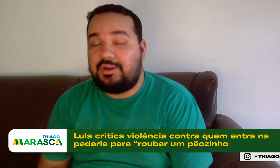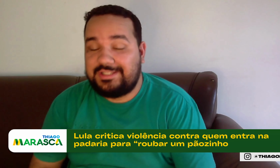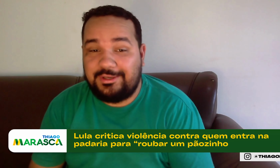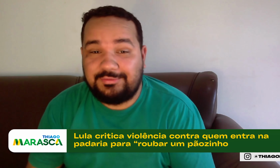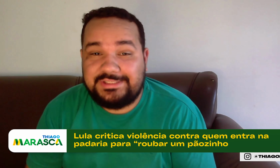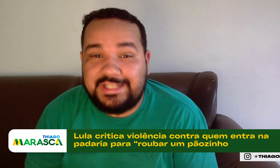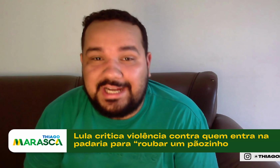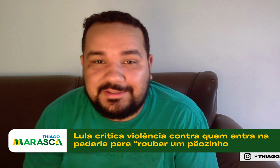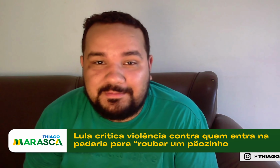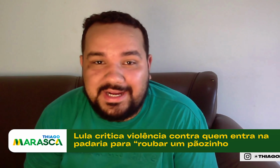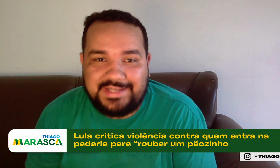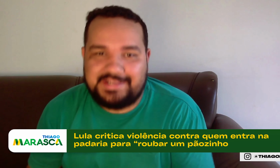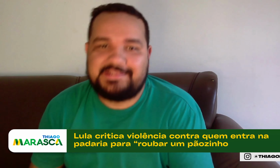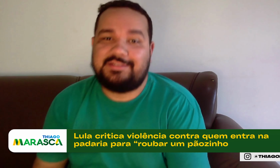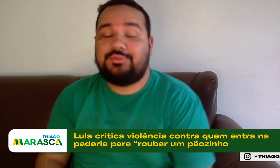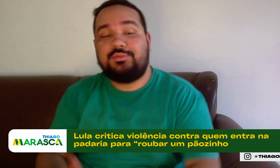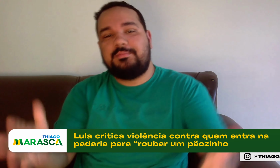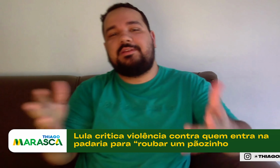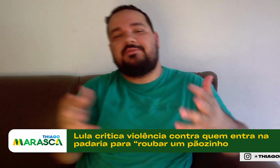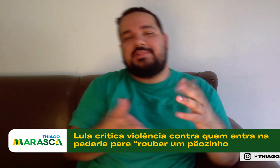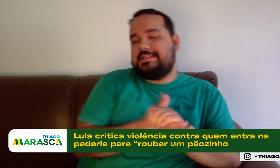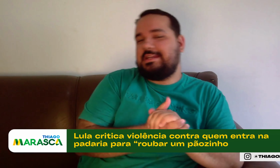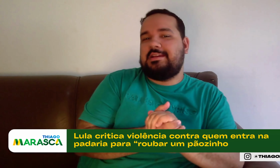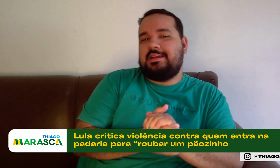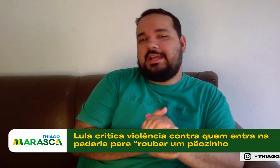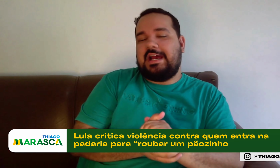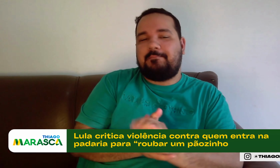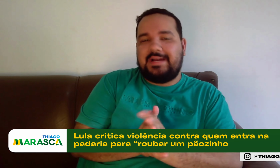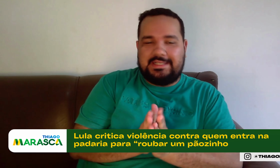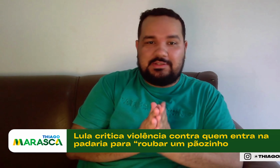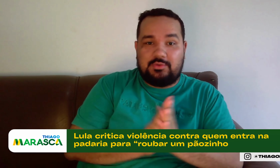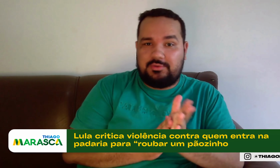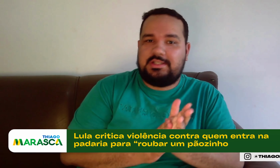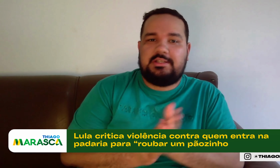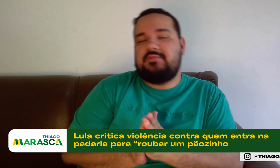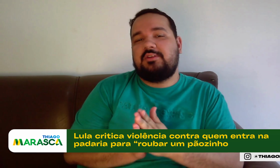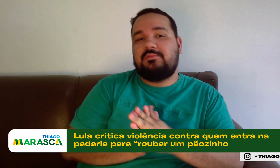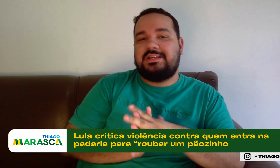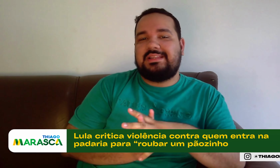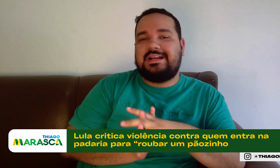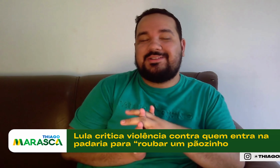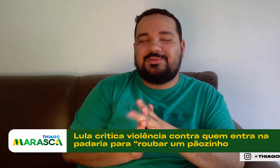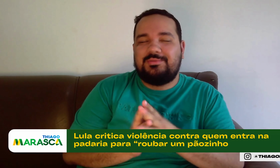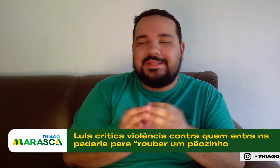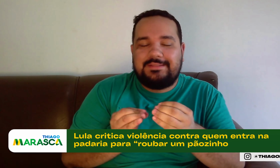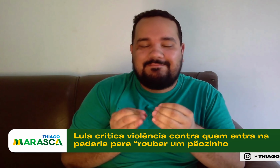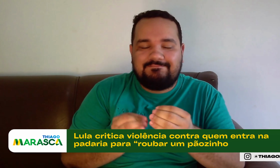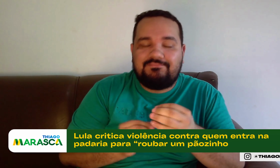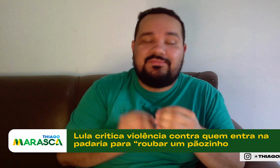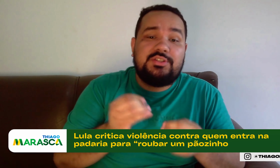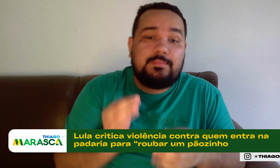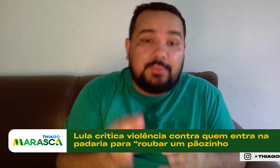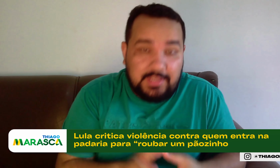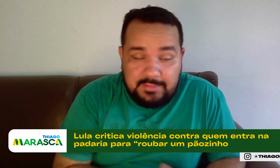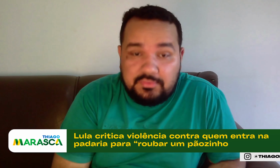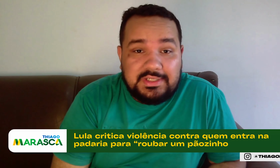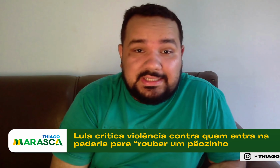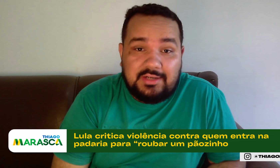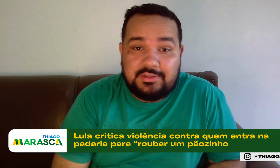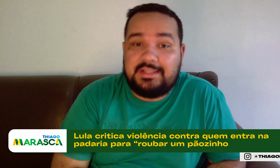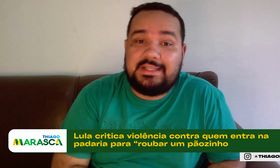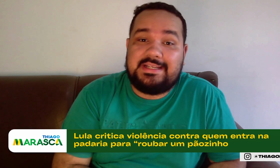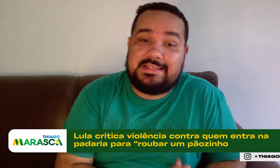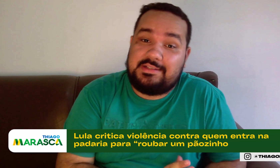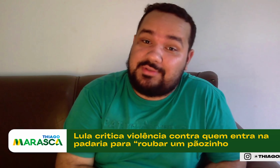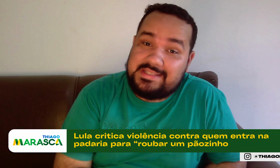E aí pessoal Aqui é o Thiago marasca tudo bem com você rapaz Hoje a gente vai comentar sobre um vídeo polêmico